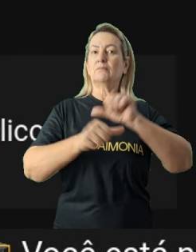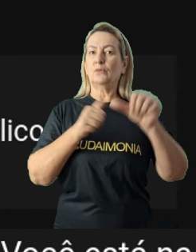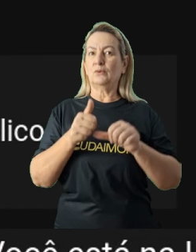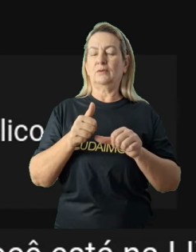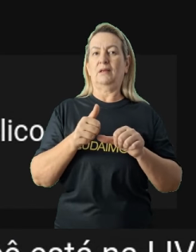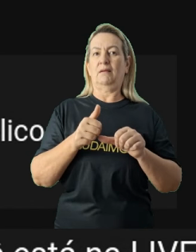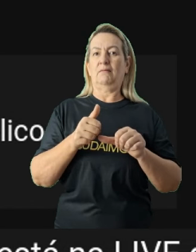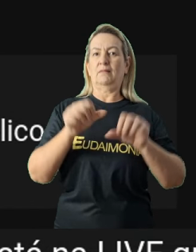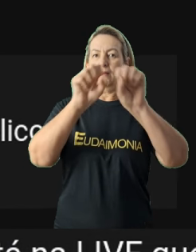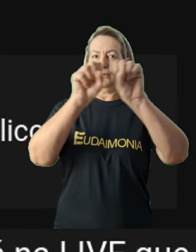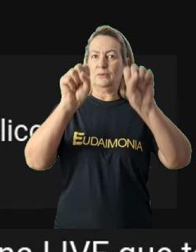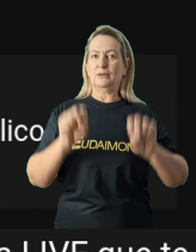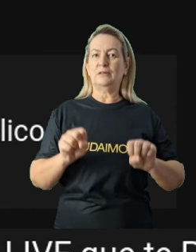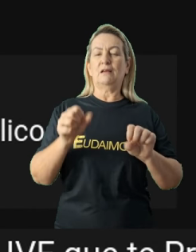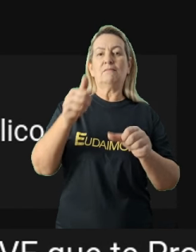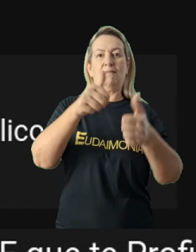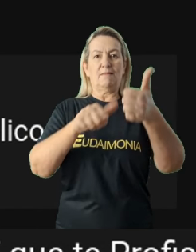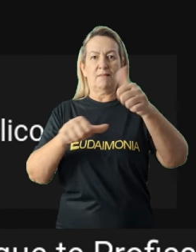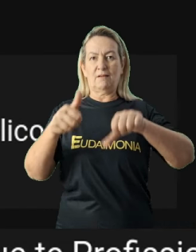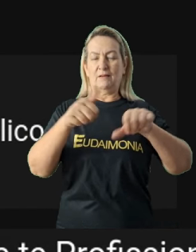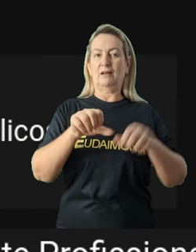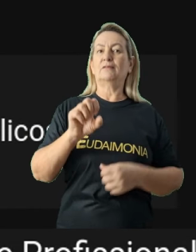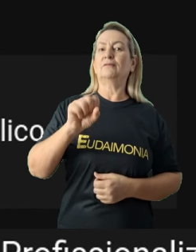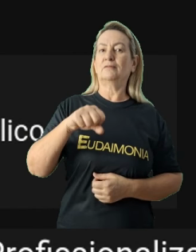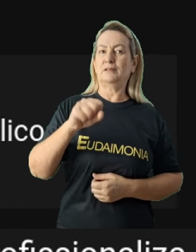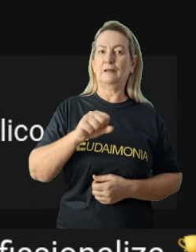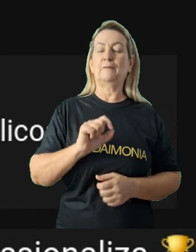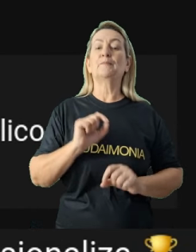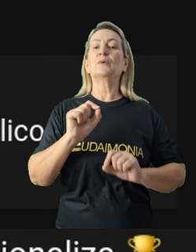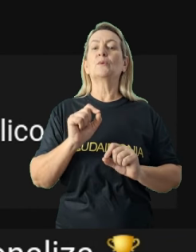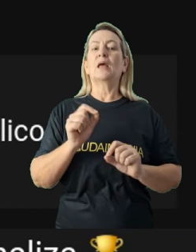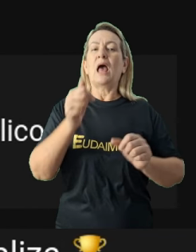precisa mudar o sistema de avaliação para uma avaliação